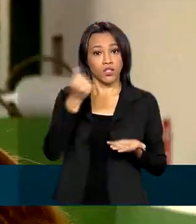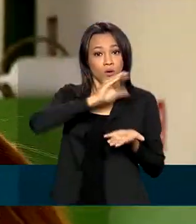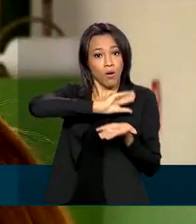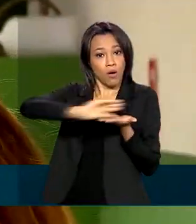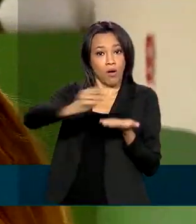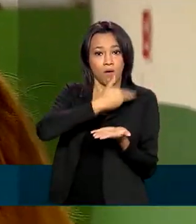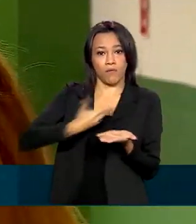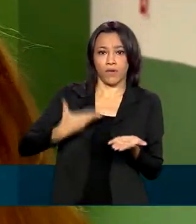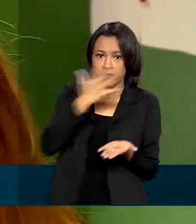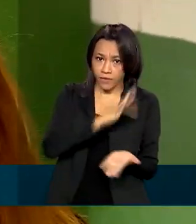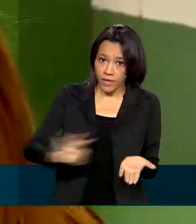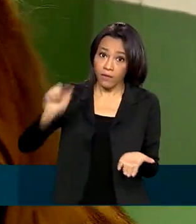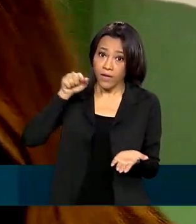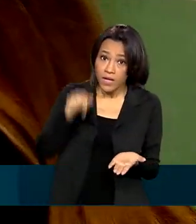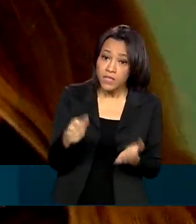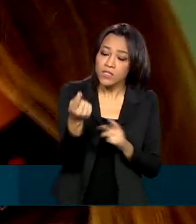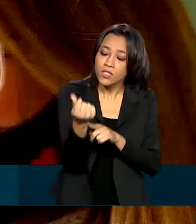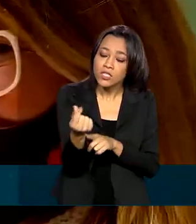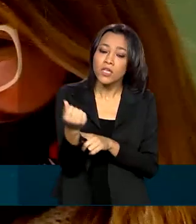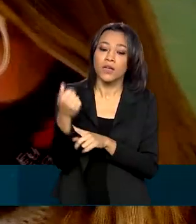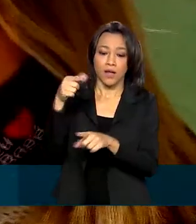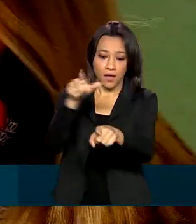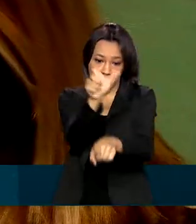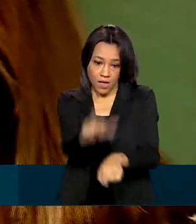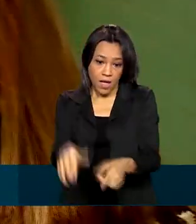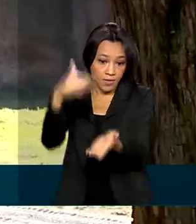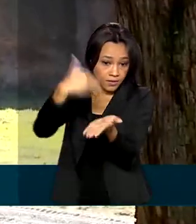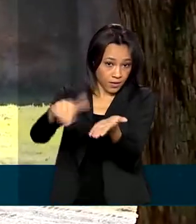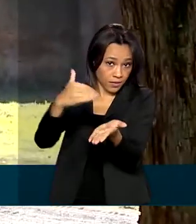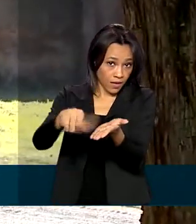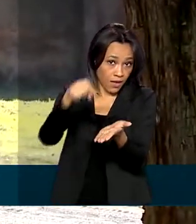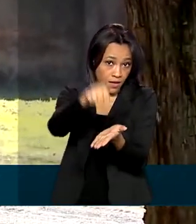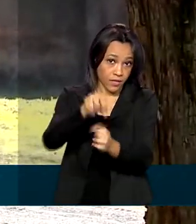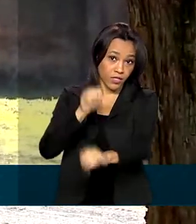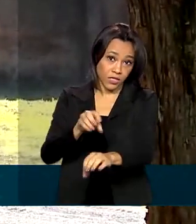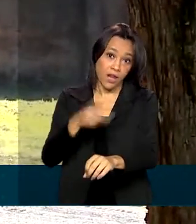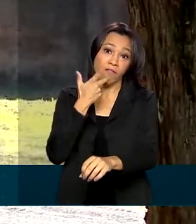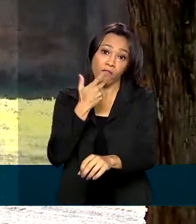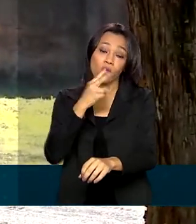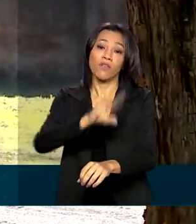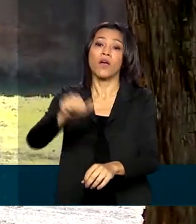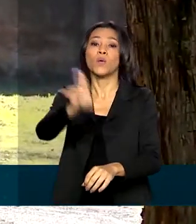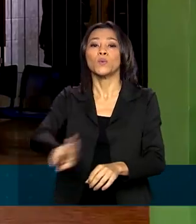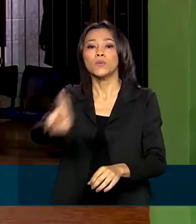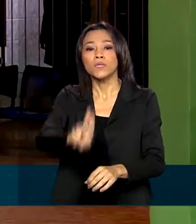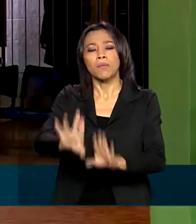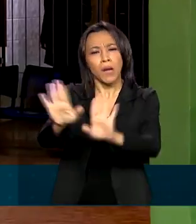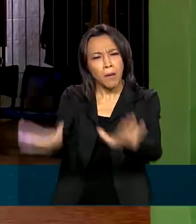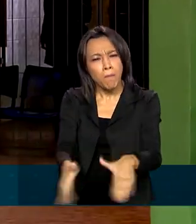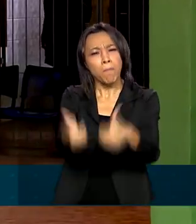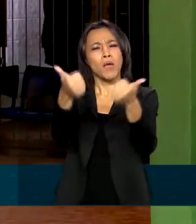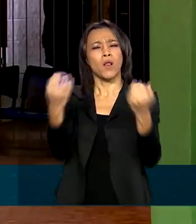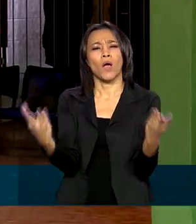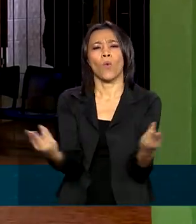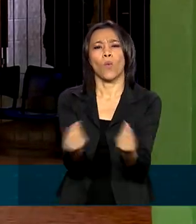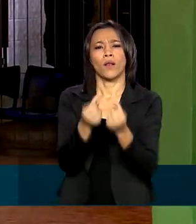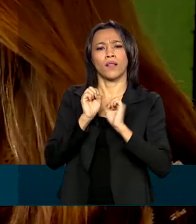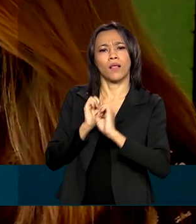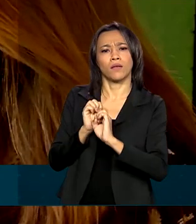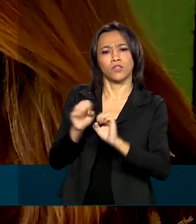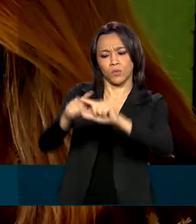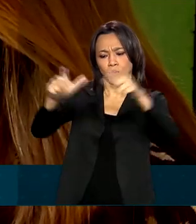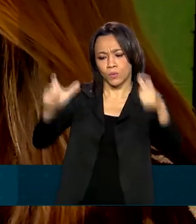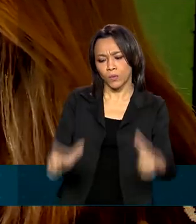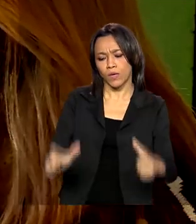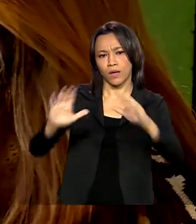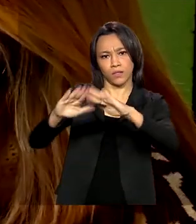federal, dinheiro que, segundo a secretária de Educação de Bagé, será investido para melhorar ainda mais a qualidade do espaço escolar.